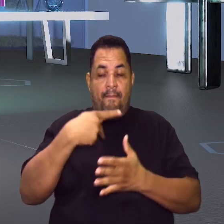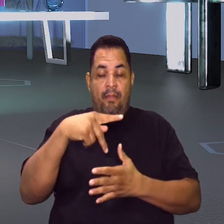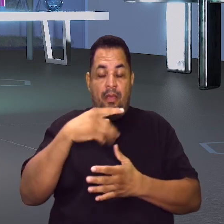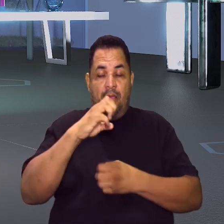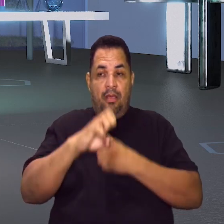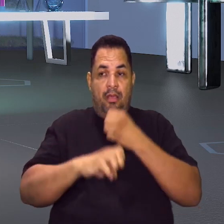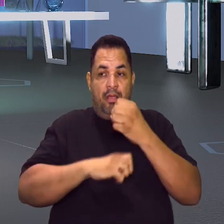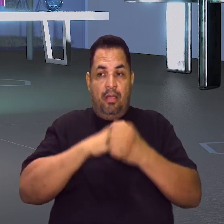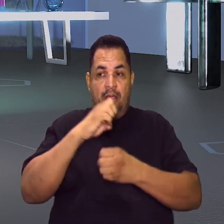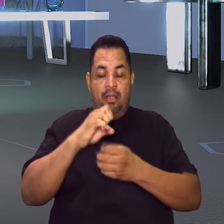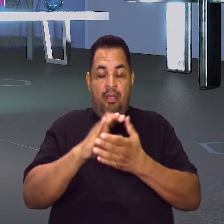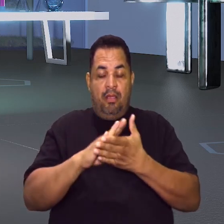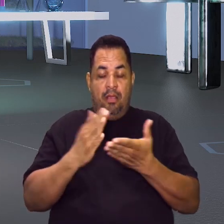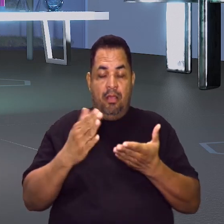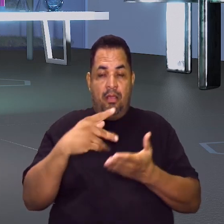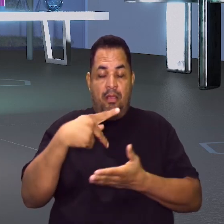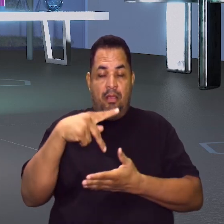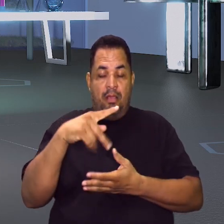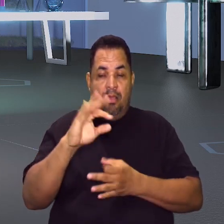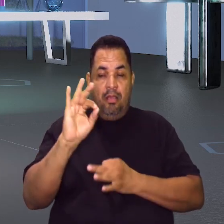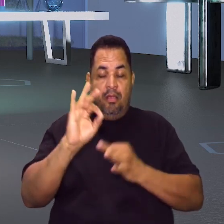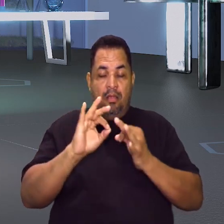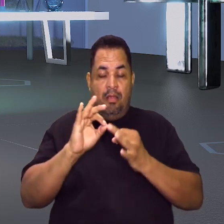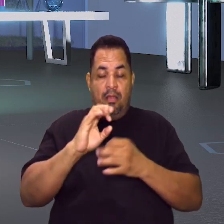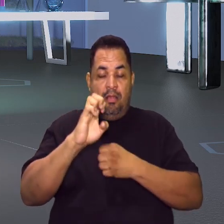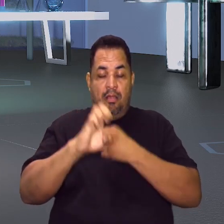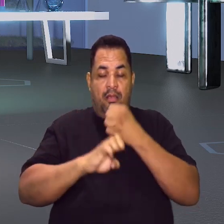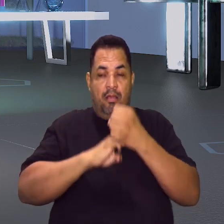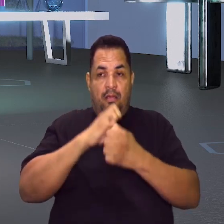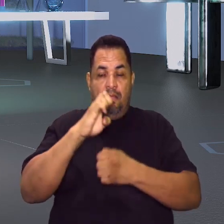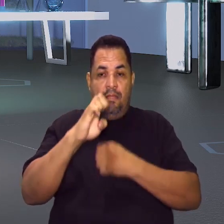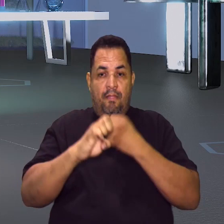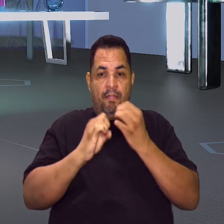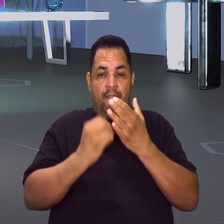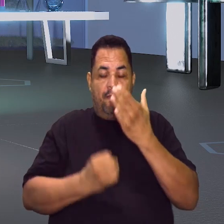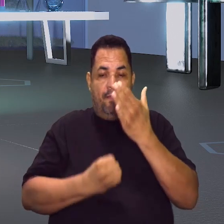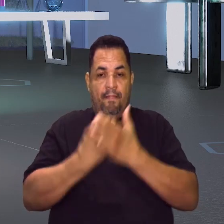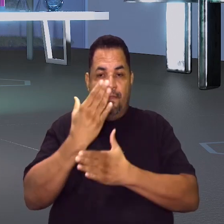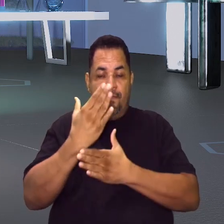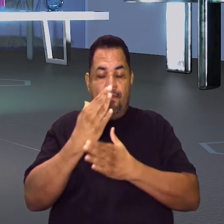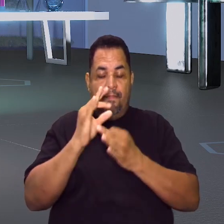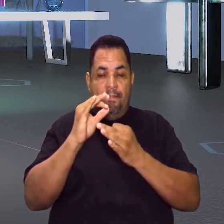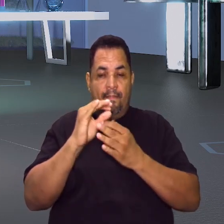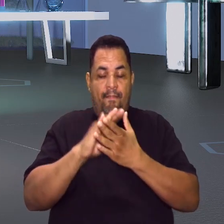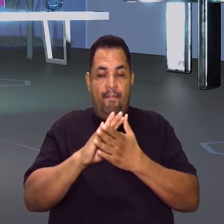elétrons. E esses par de elétrons, eles geram